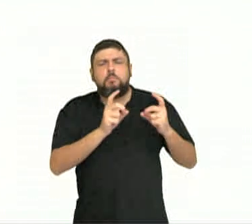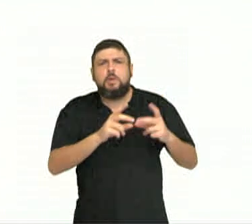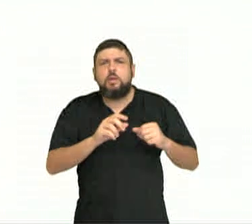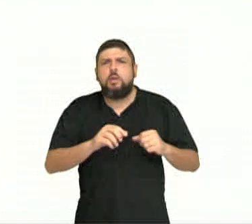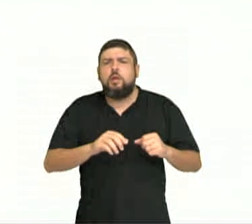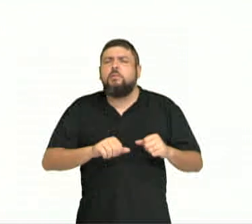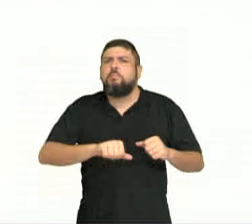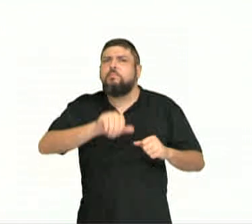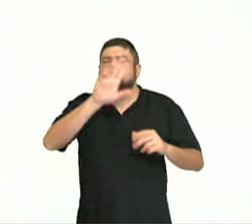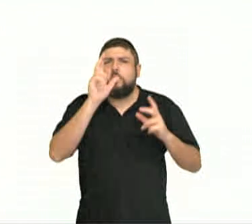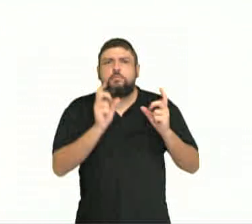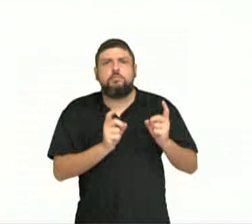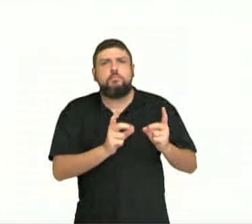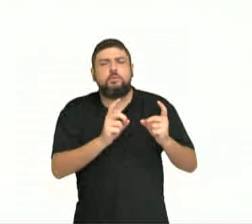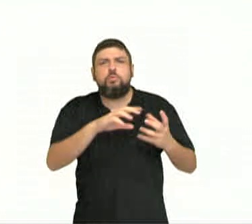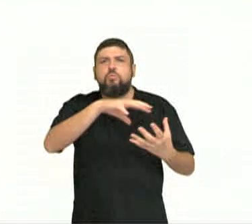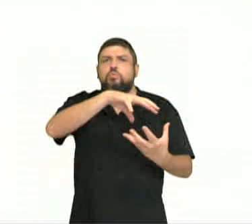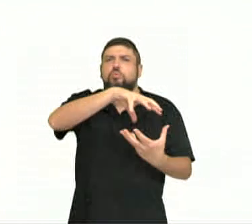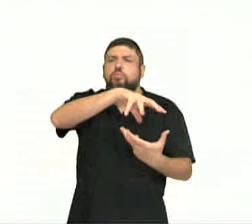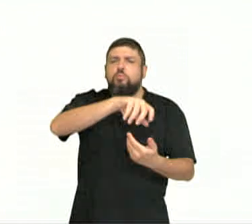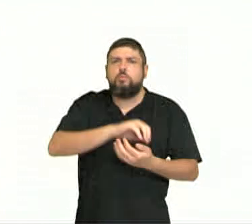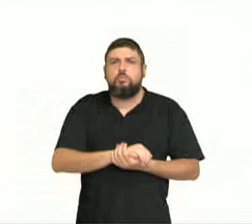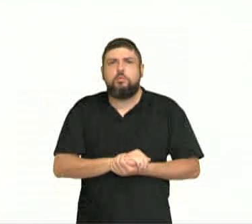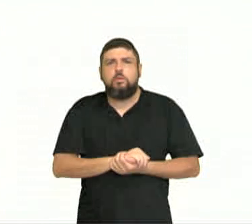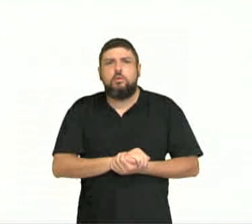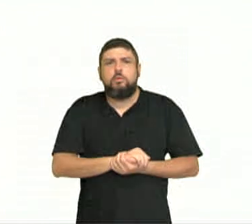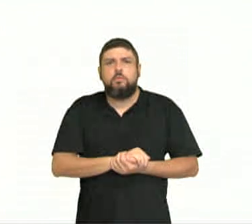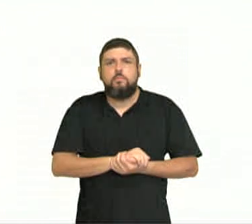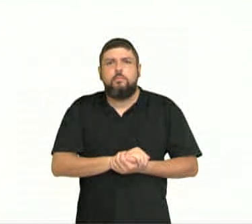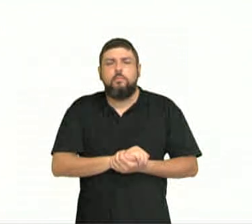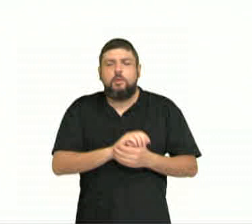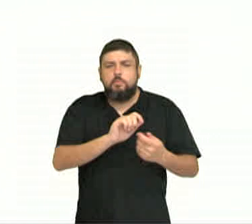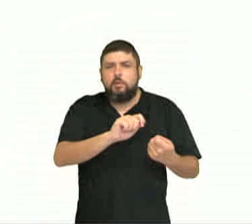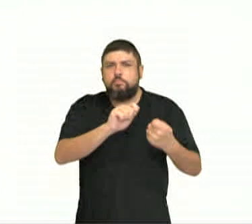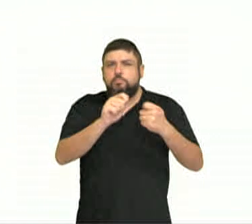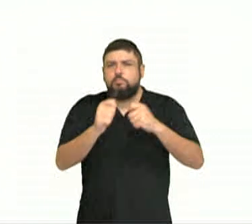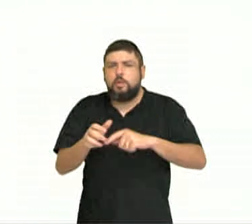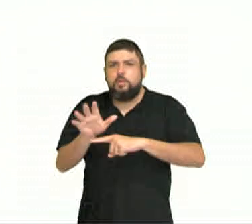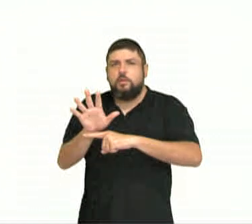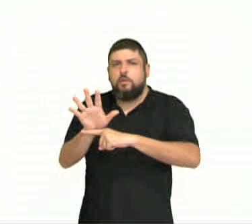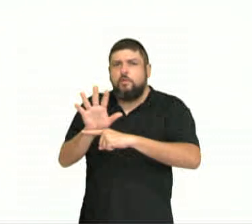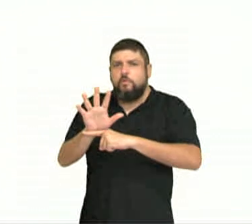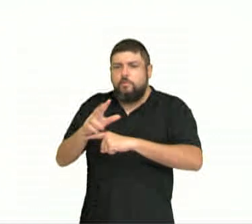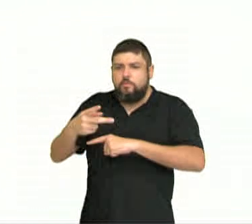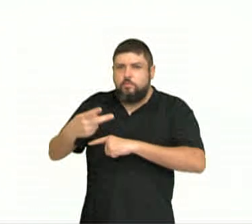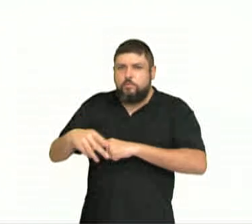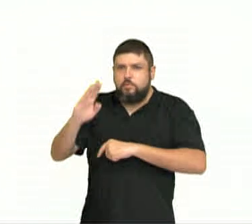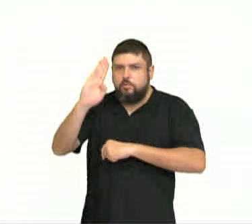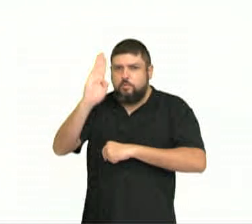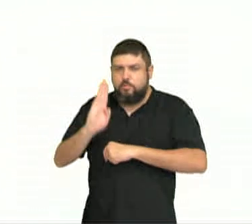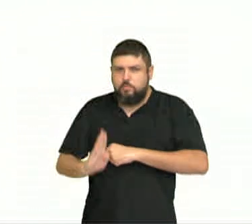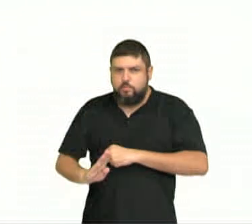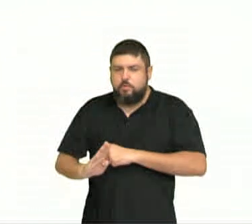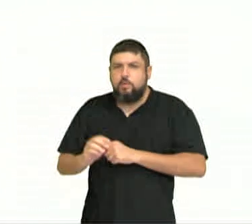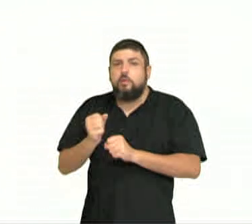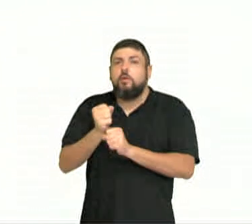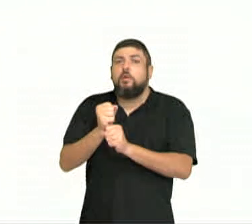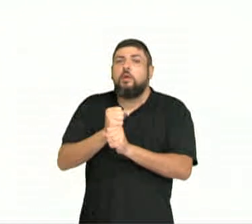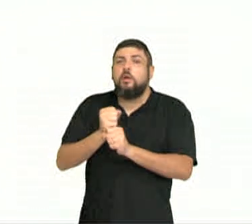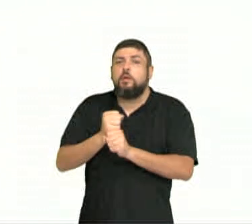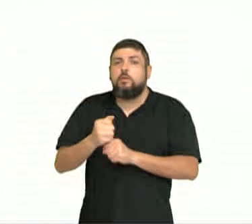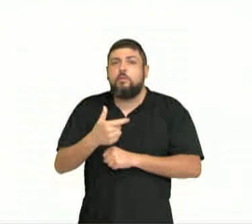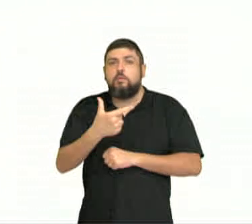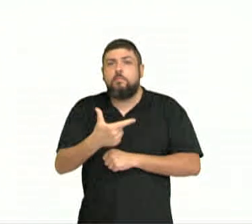adaptação cinematográfica estreou em telas brasileiras dia 20 de agosto de 2015 por The